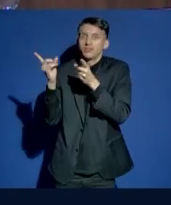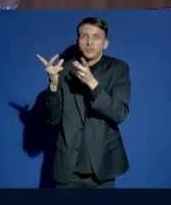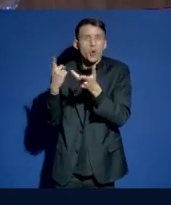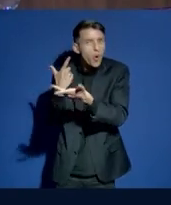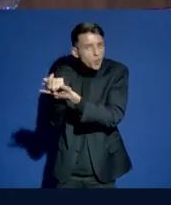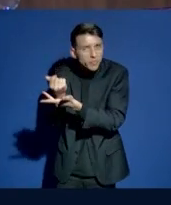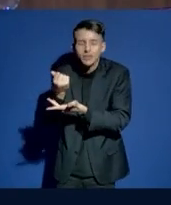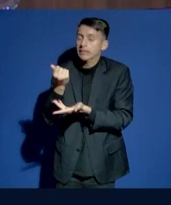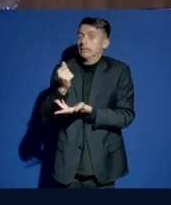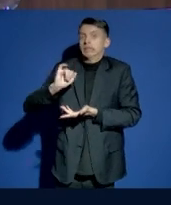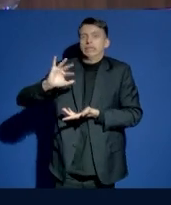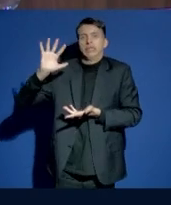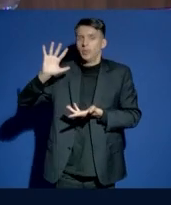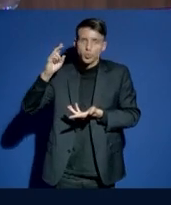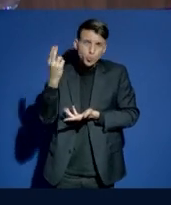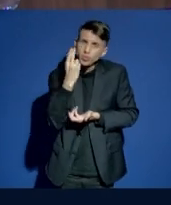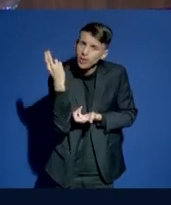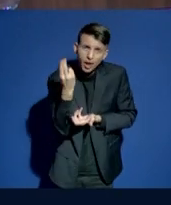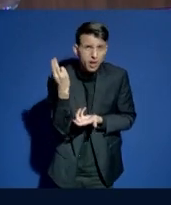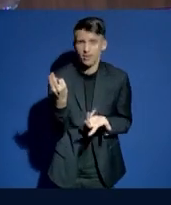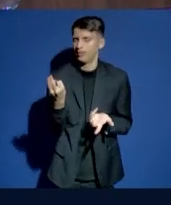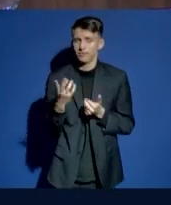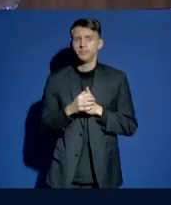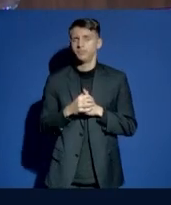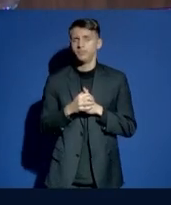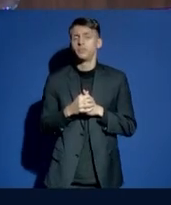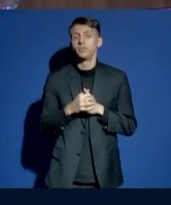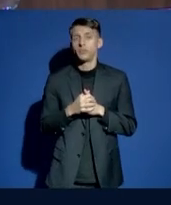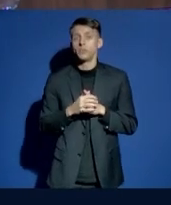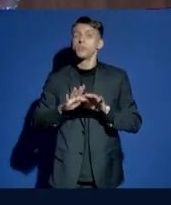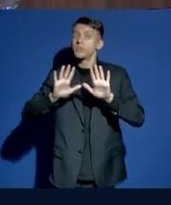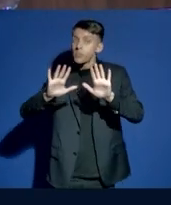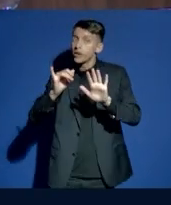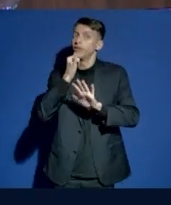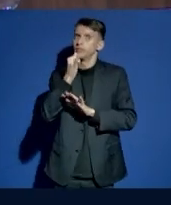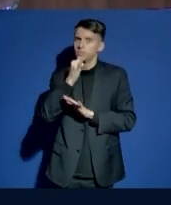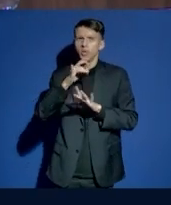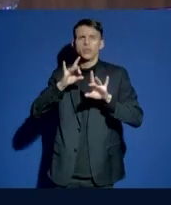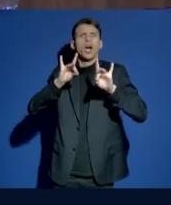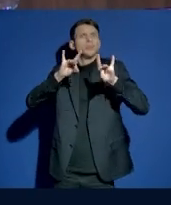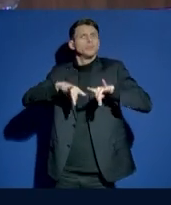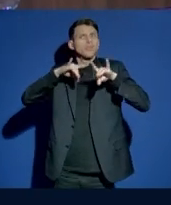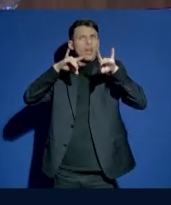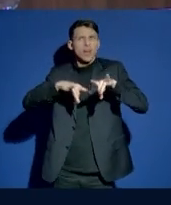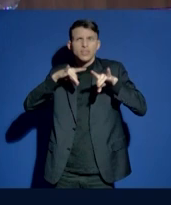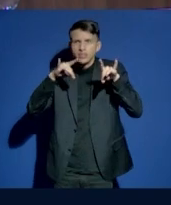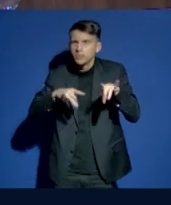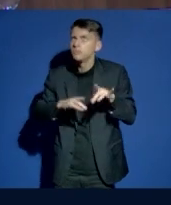dá, aí não vai, né? Não vai. Agora, a Austrália